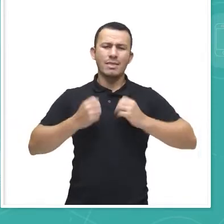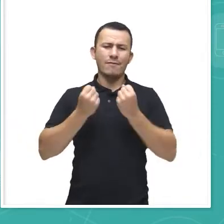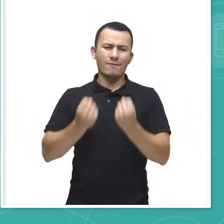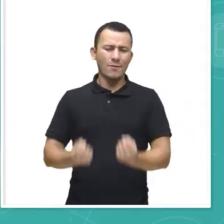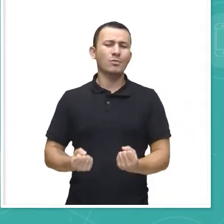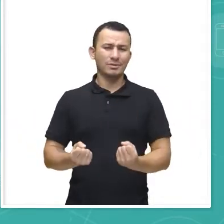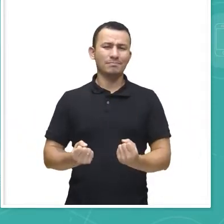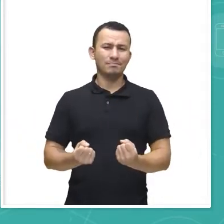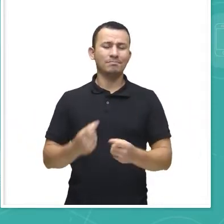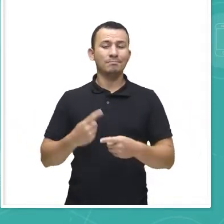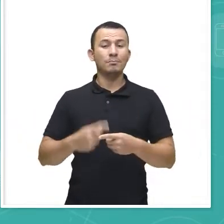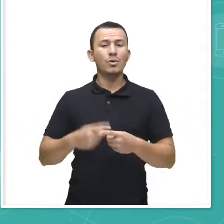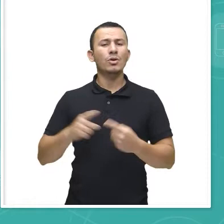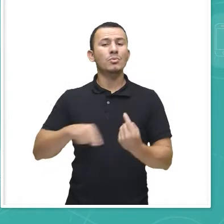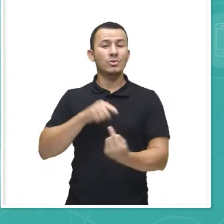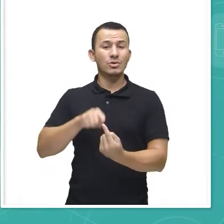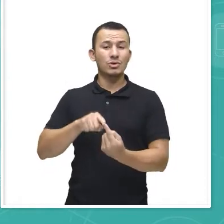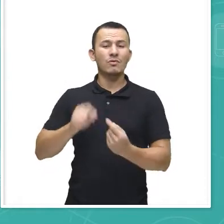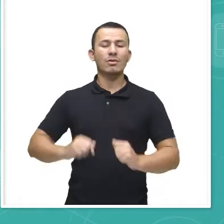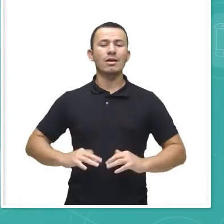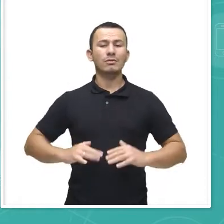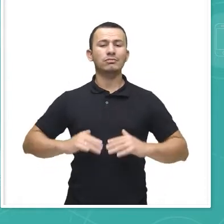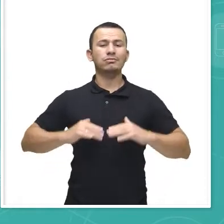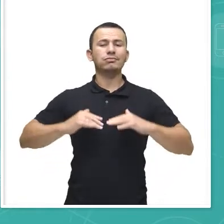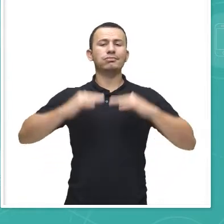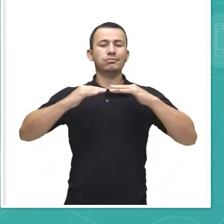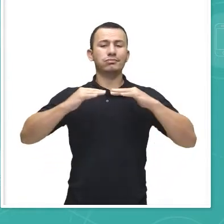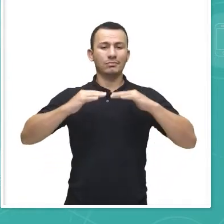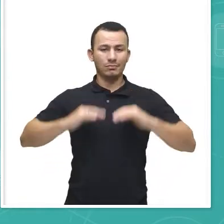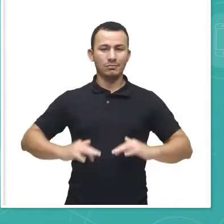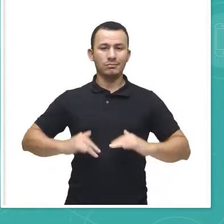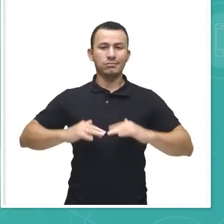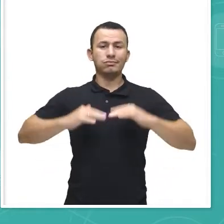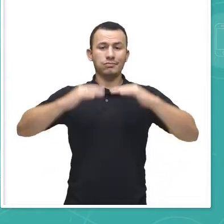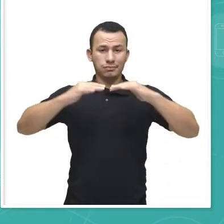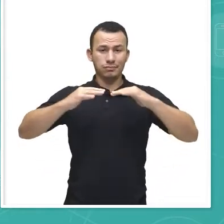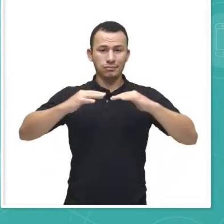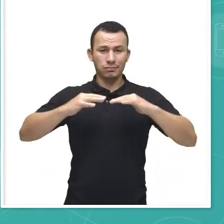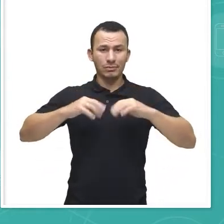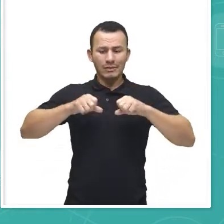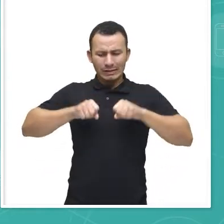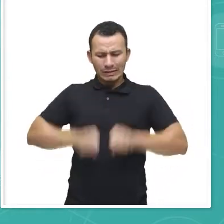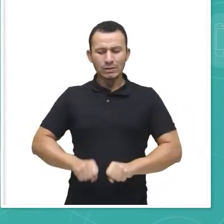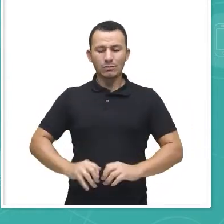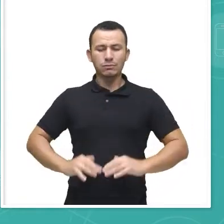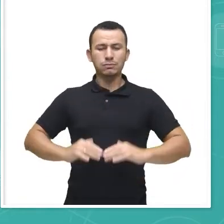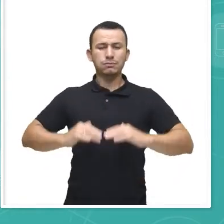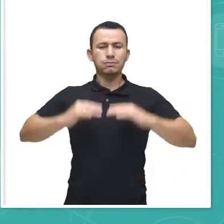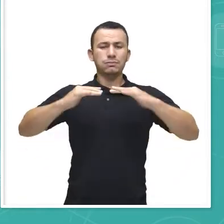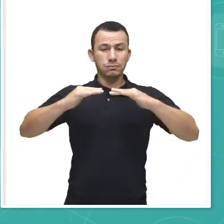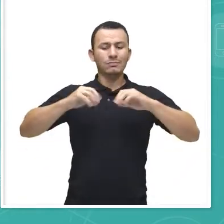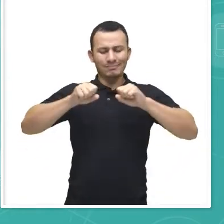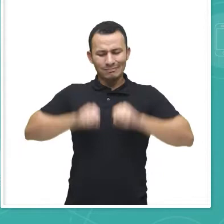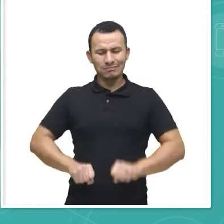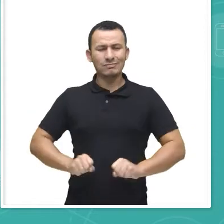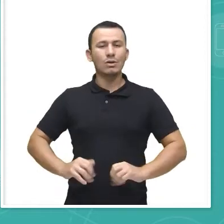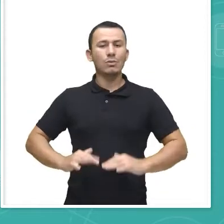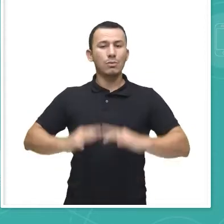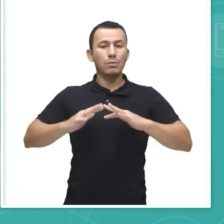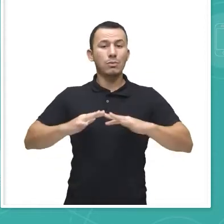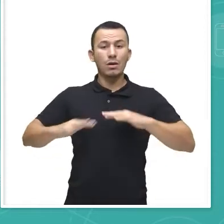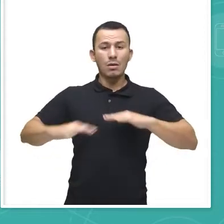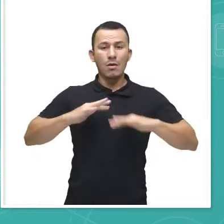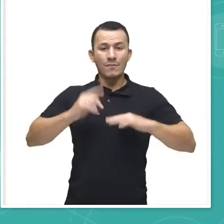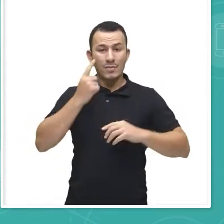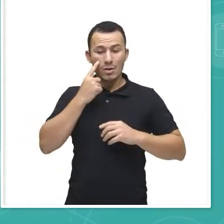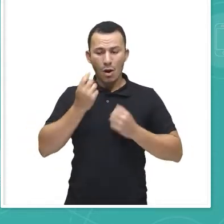grande, porque a tendência deles é o quê? É subir, é ir para cima, né? Para a superfície da água. E aí você fazer movimentos puxando